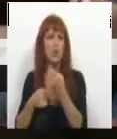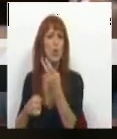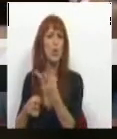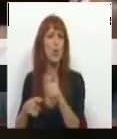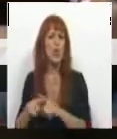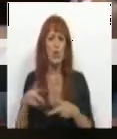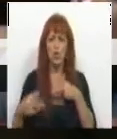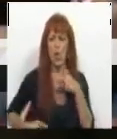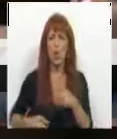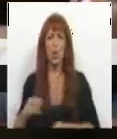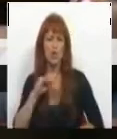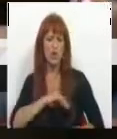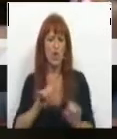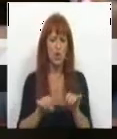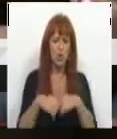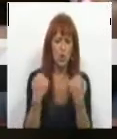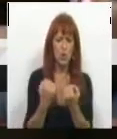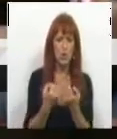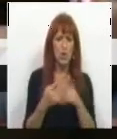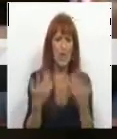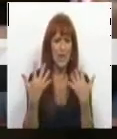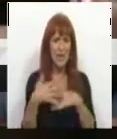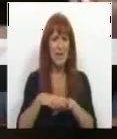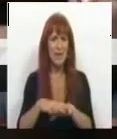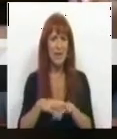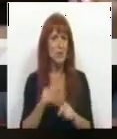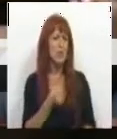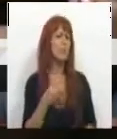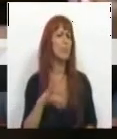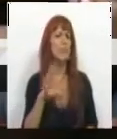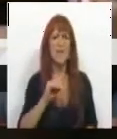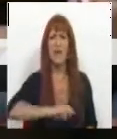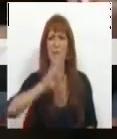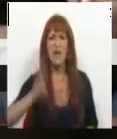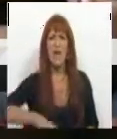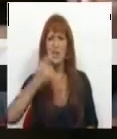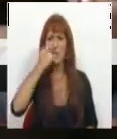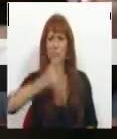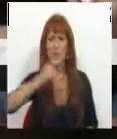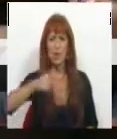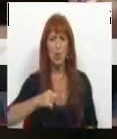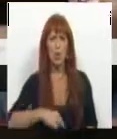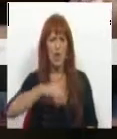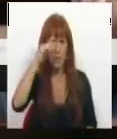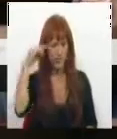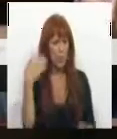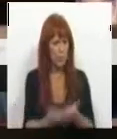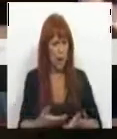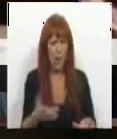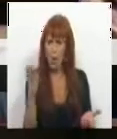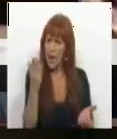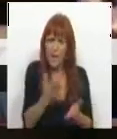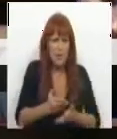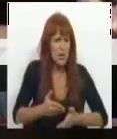partidos que cortaram o rendimento social de inserção a dezenas de milhares de pessoas, dificultando